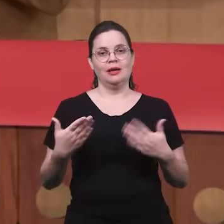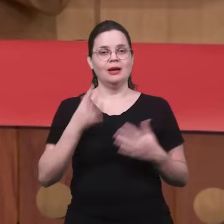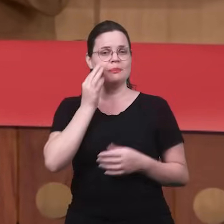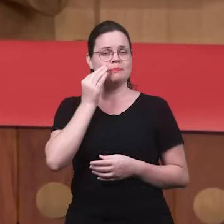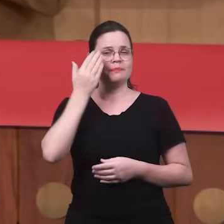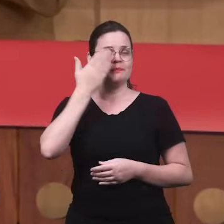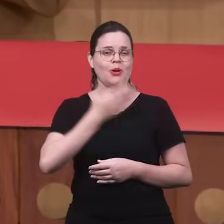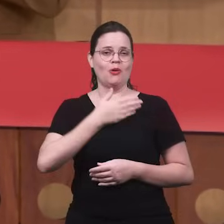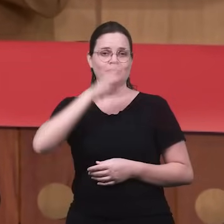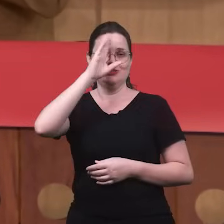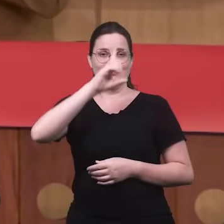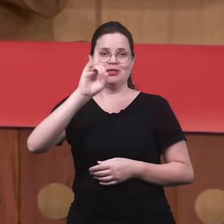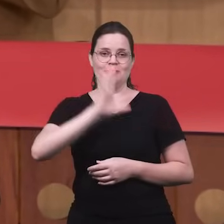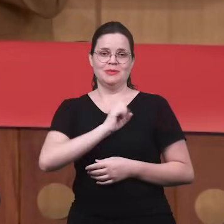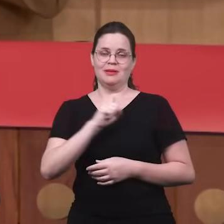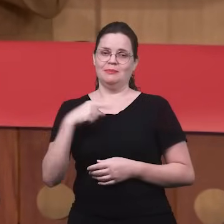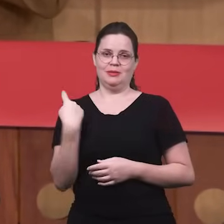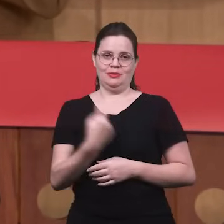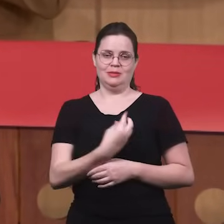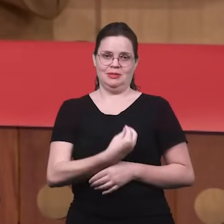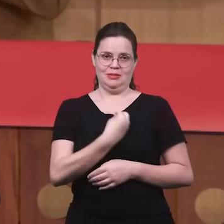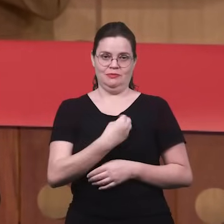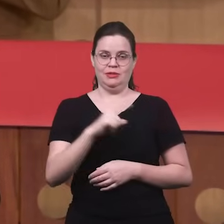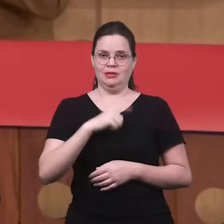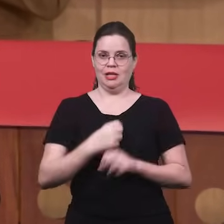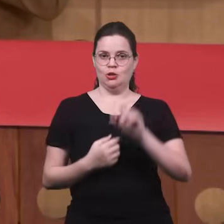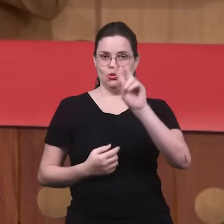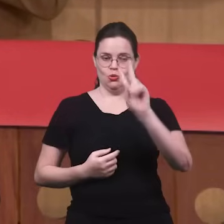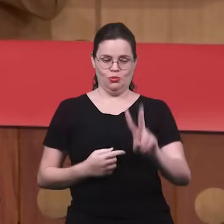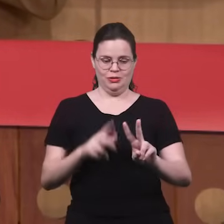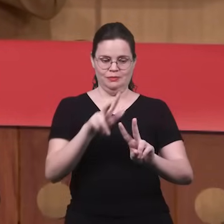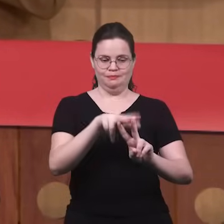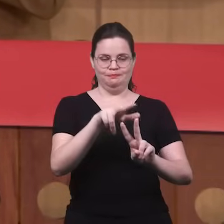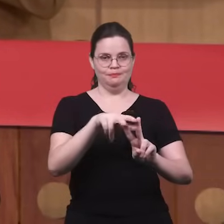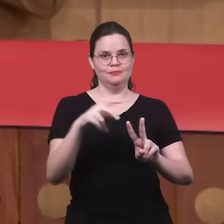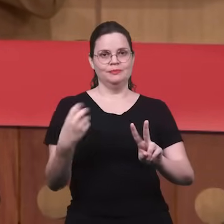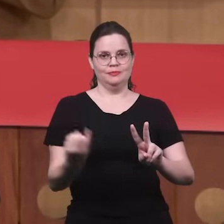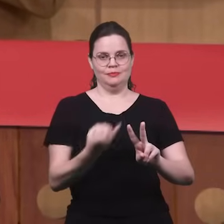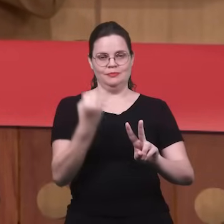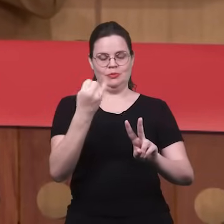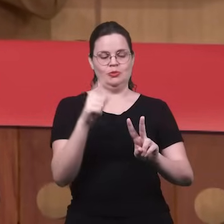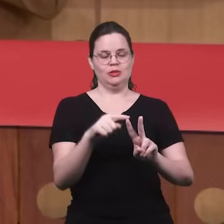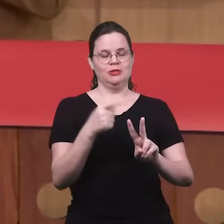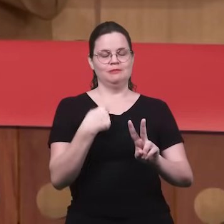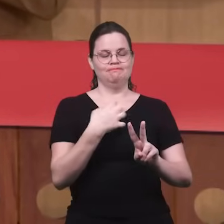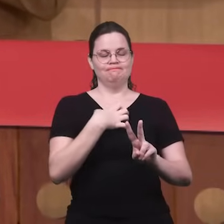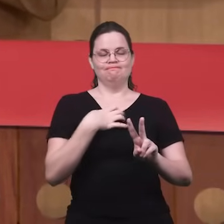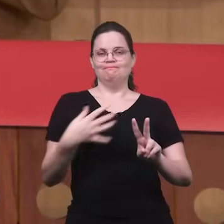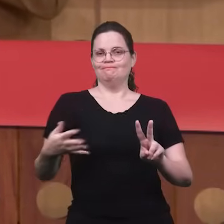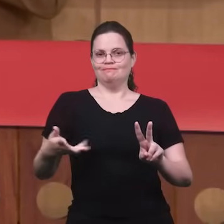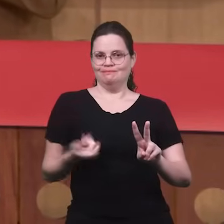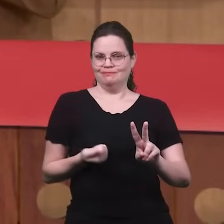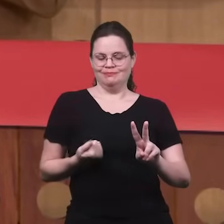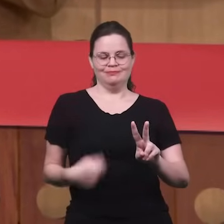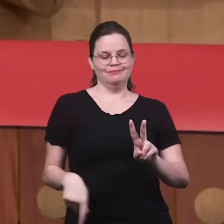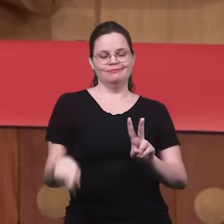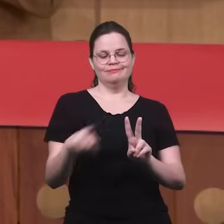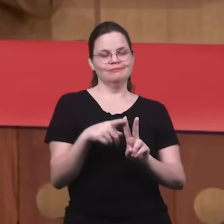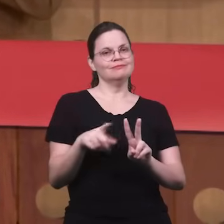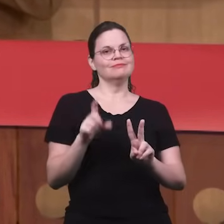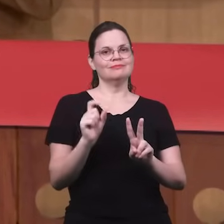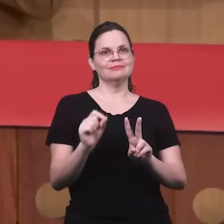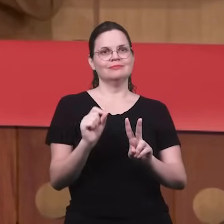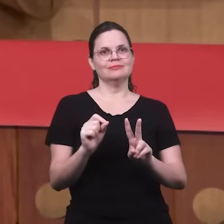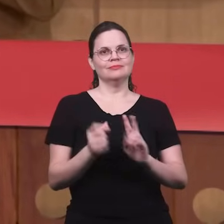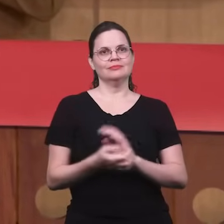do amor de Deus por nós. E há dois pontos ali que me tocam muito e que são maravilhosos. O primeiro